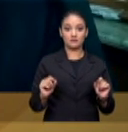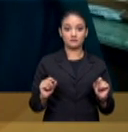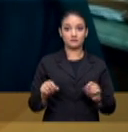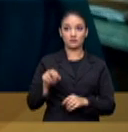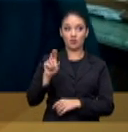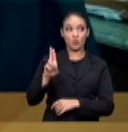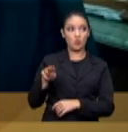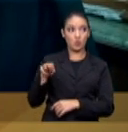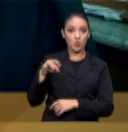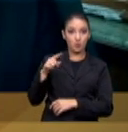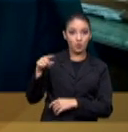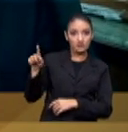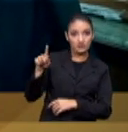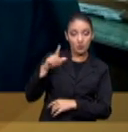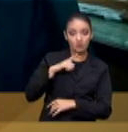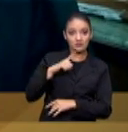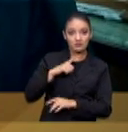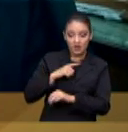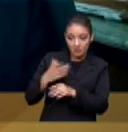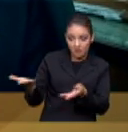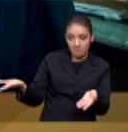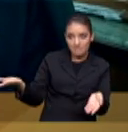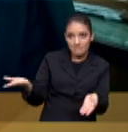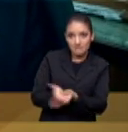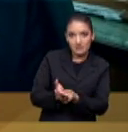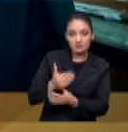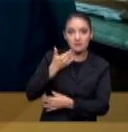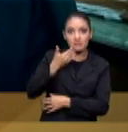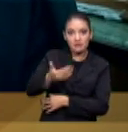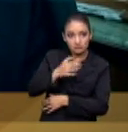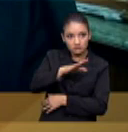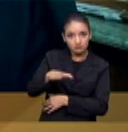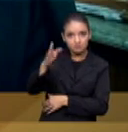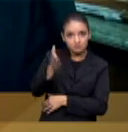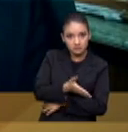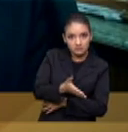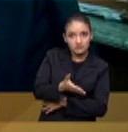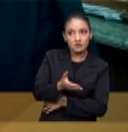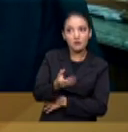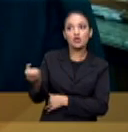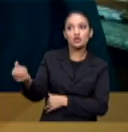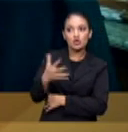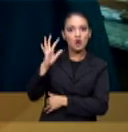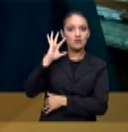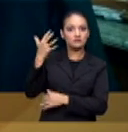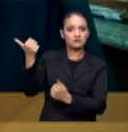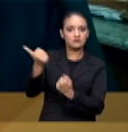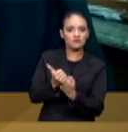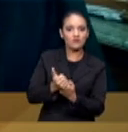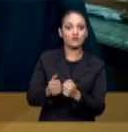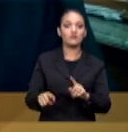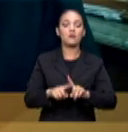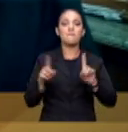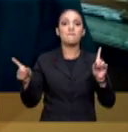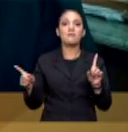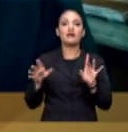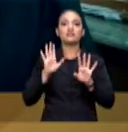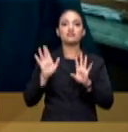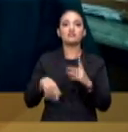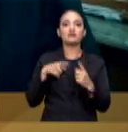União ajuizou a ação rescisória na condição de terceira